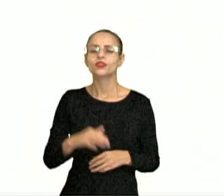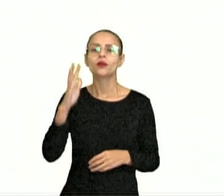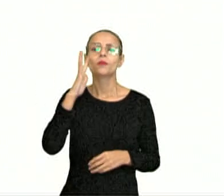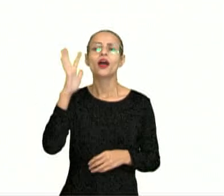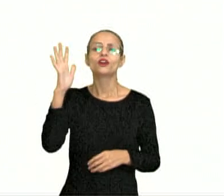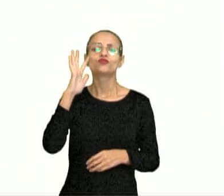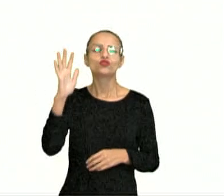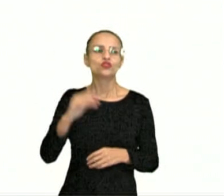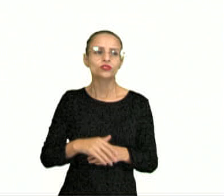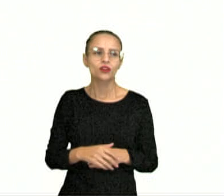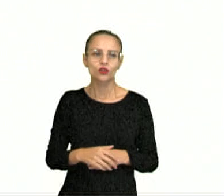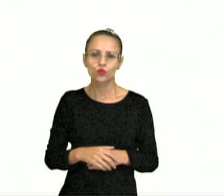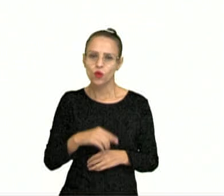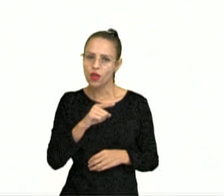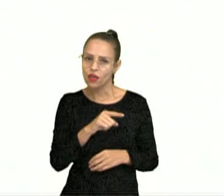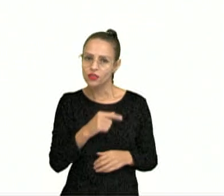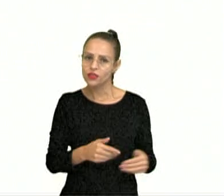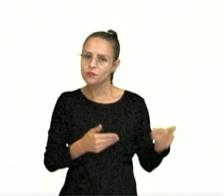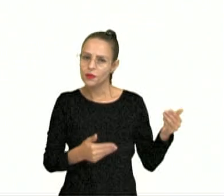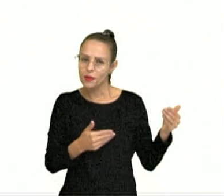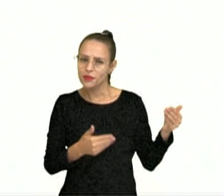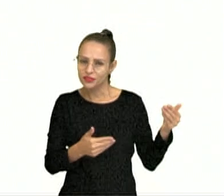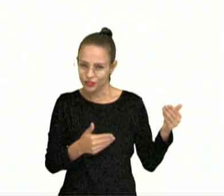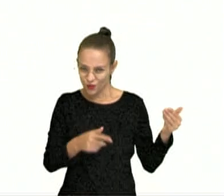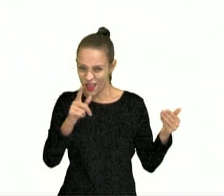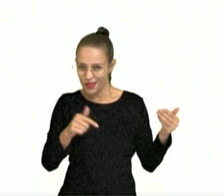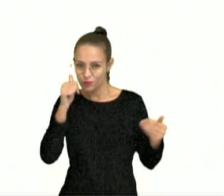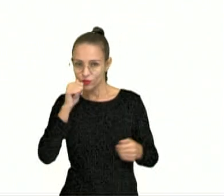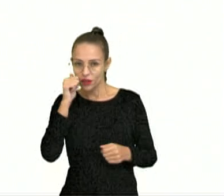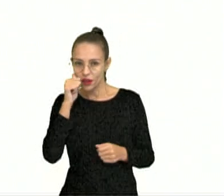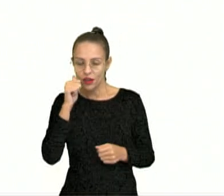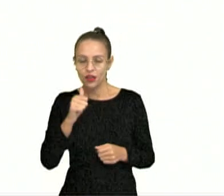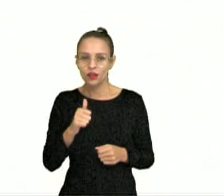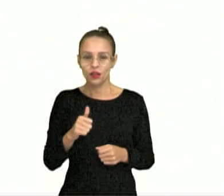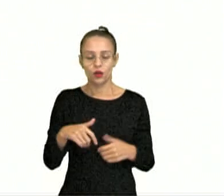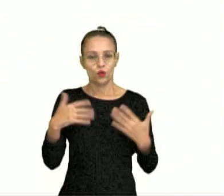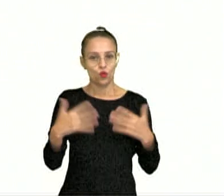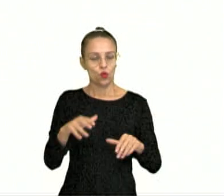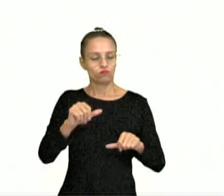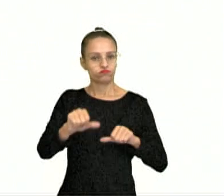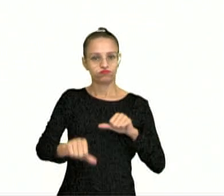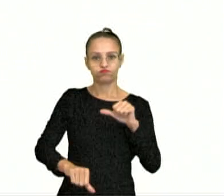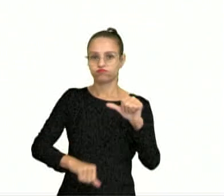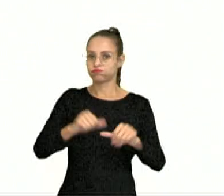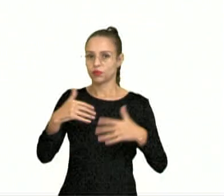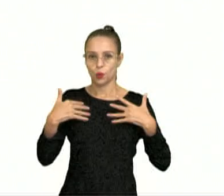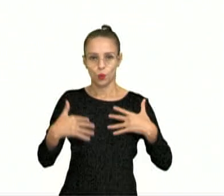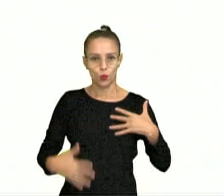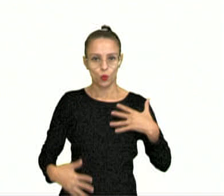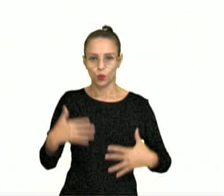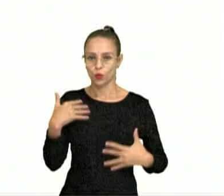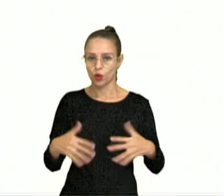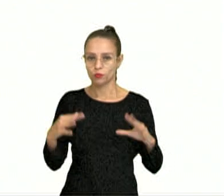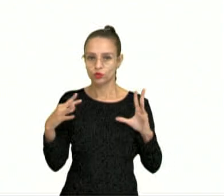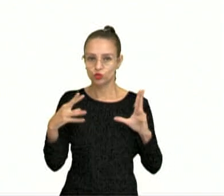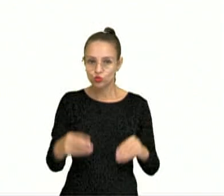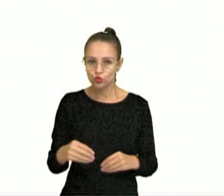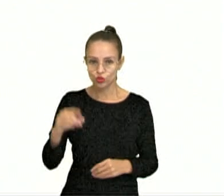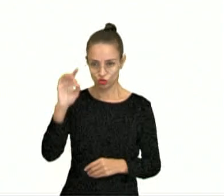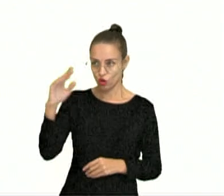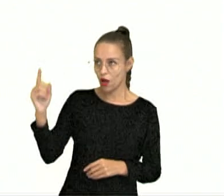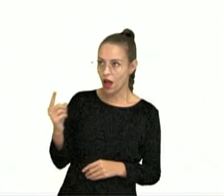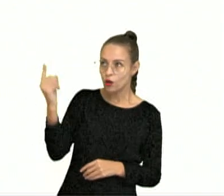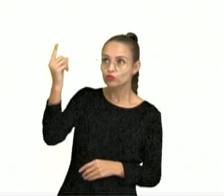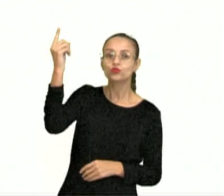Imaginamos que esse bebezinho seja ela. Não ocorreu muitas transformações no seu corpo? Não só na